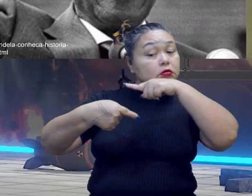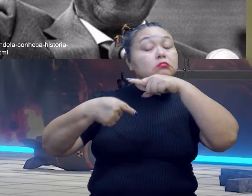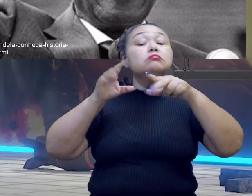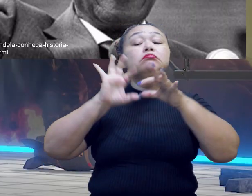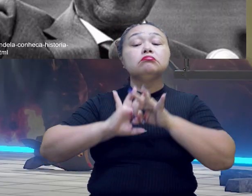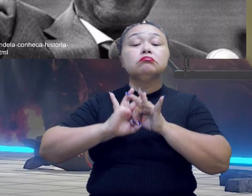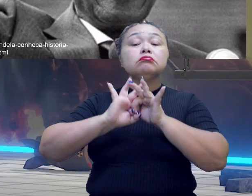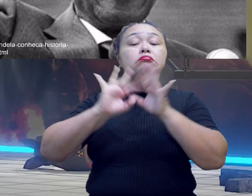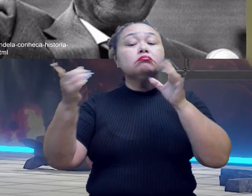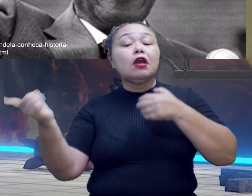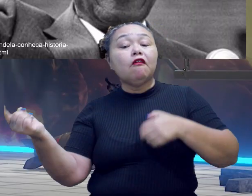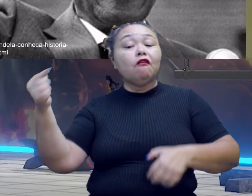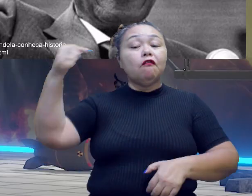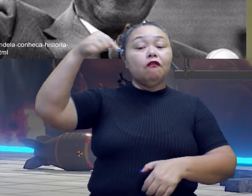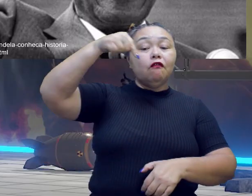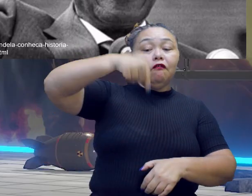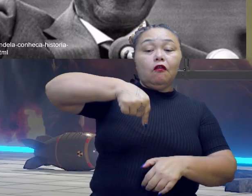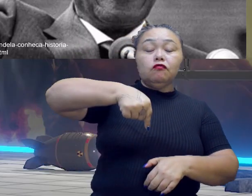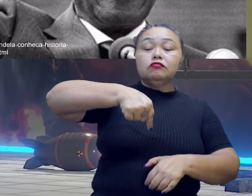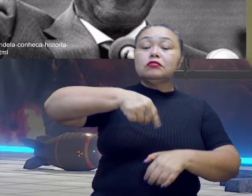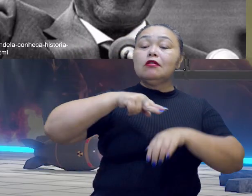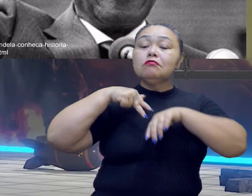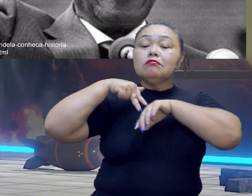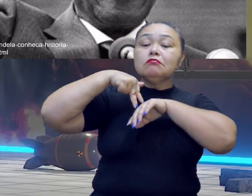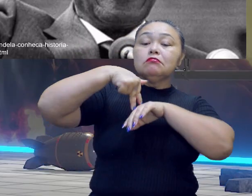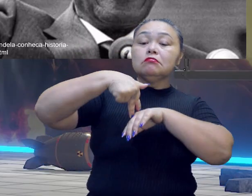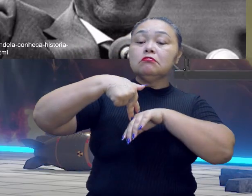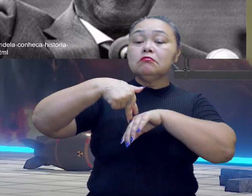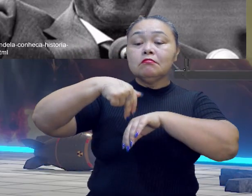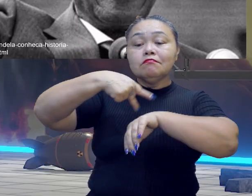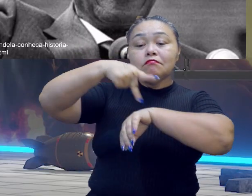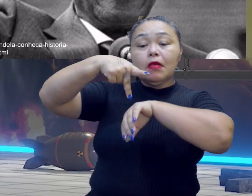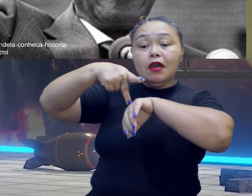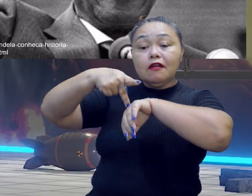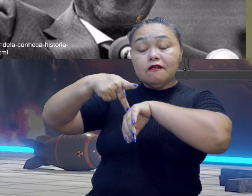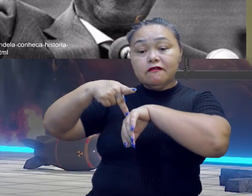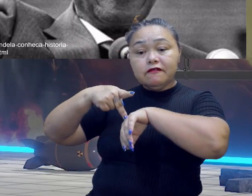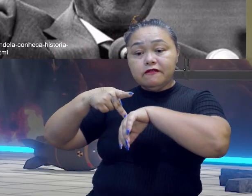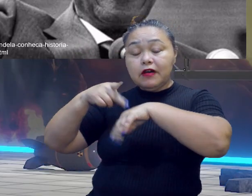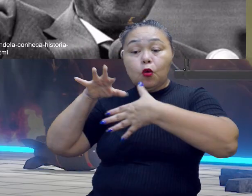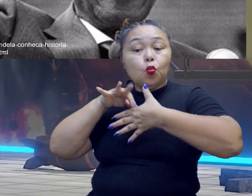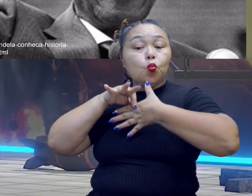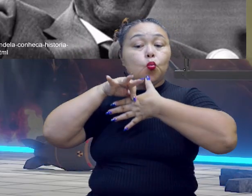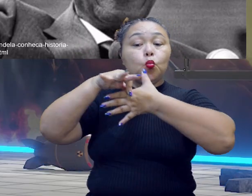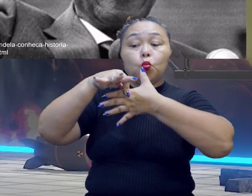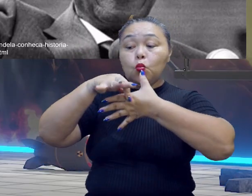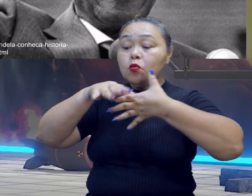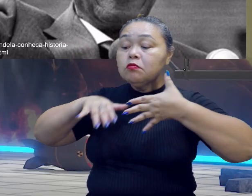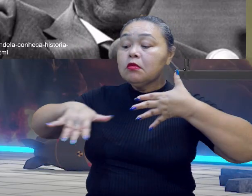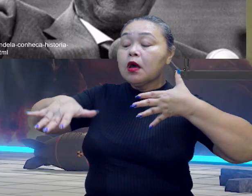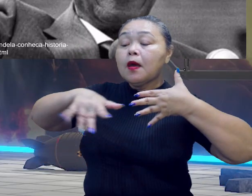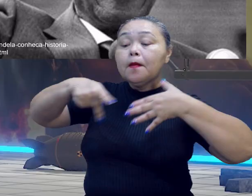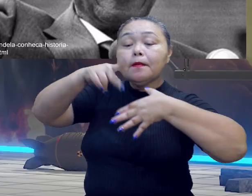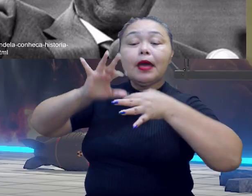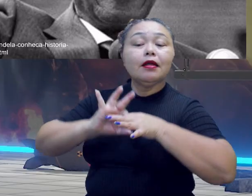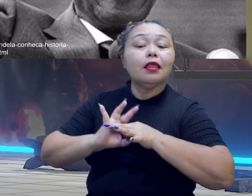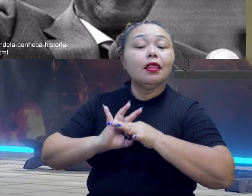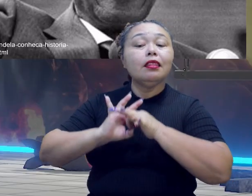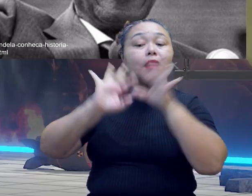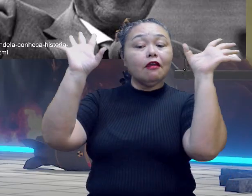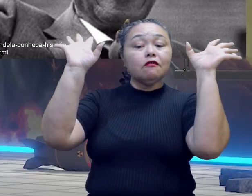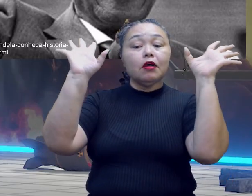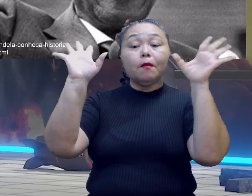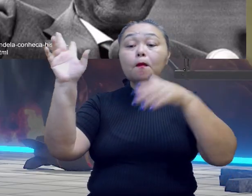ele vem e liberta o seu povo, liberta o seu país. Ele se torna o primeiro